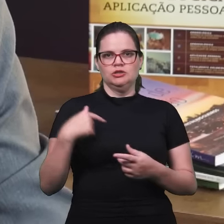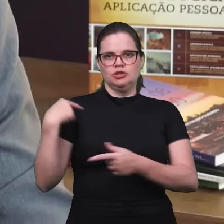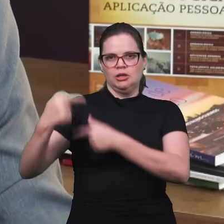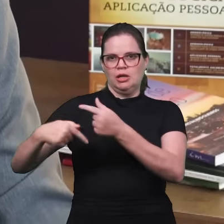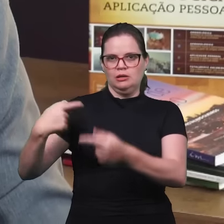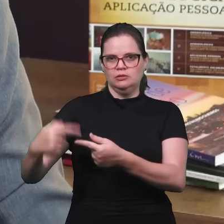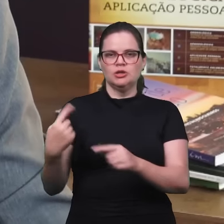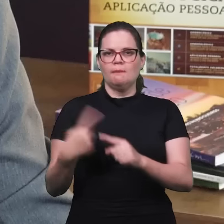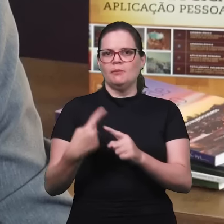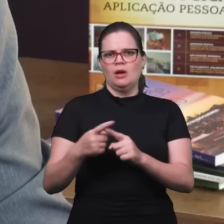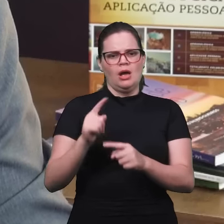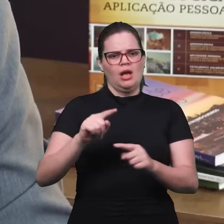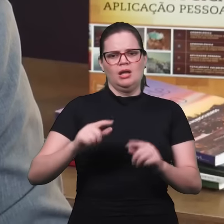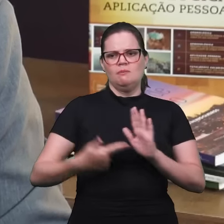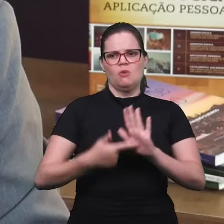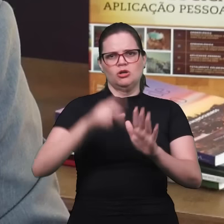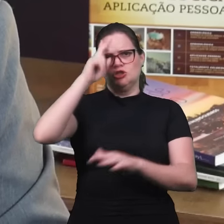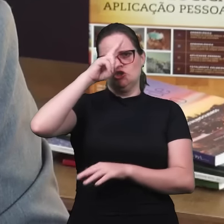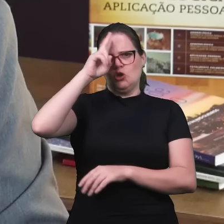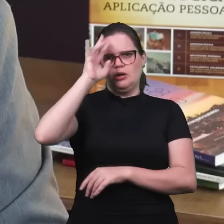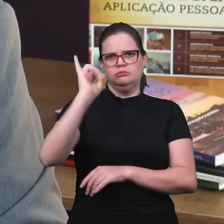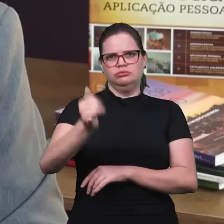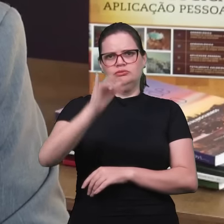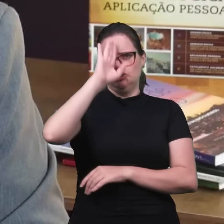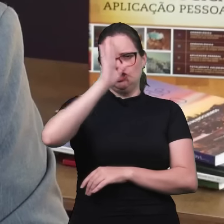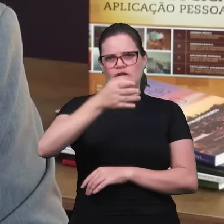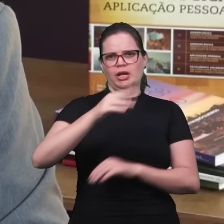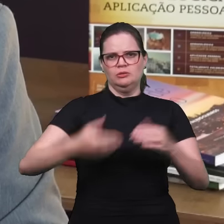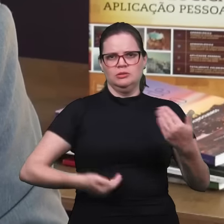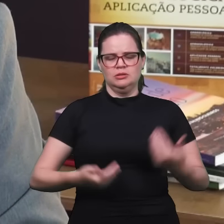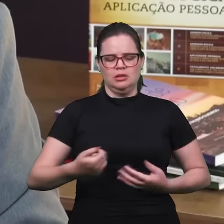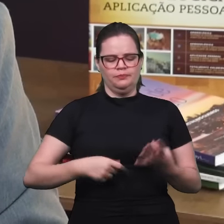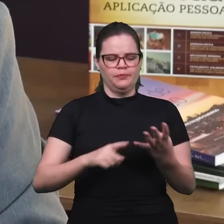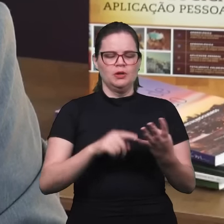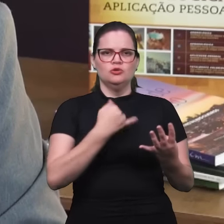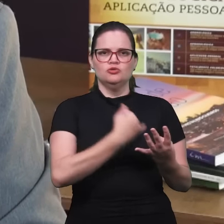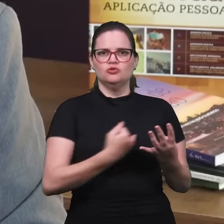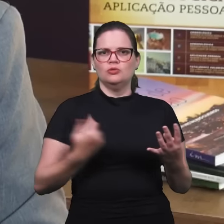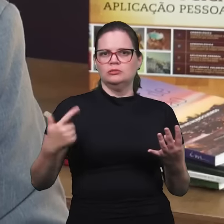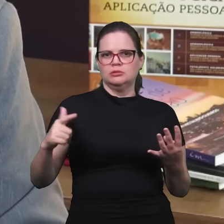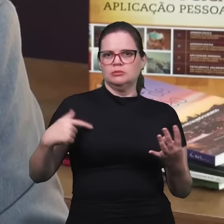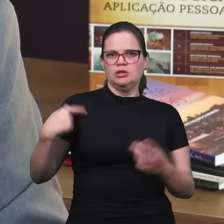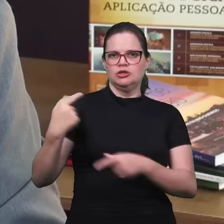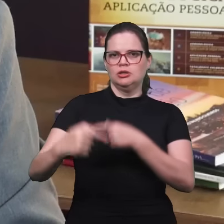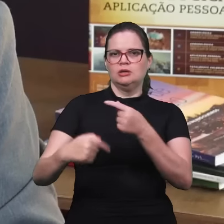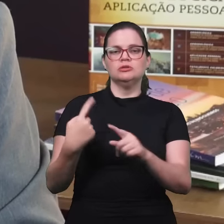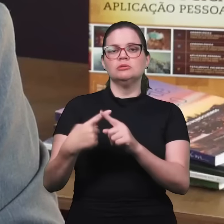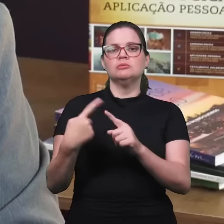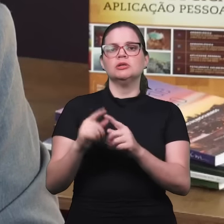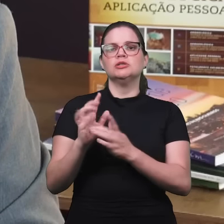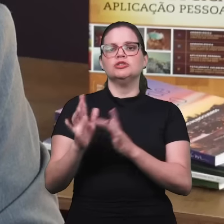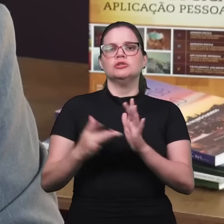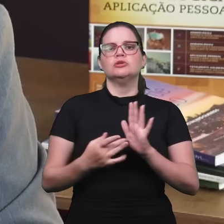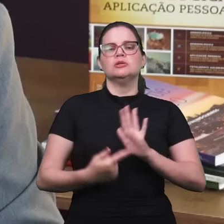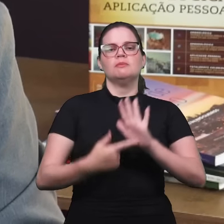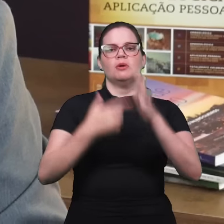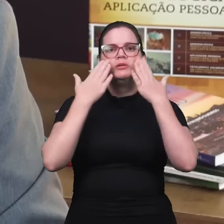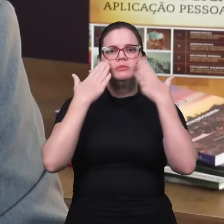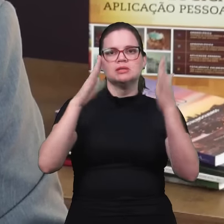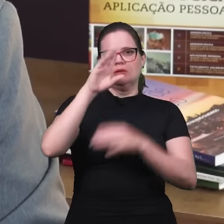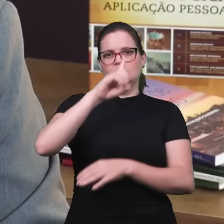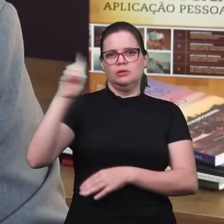dessa rapidez, dessa ação ali de Jesus como servo. João também não traz genealogia, porque João vai trazer o Senhor Jesus como